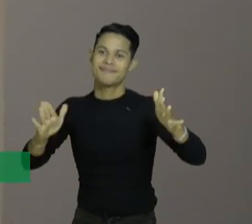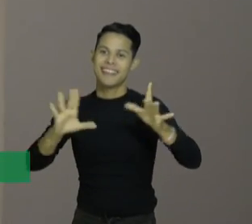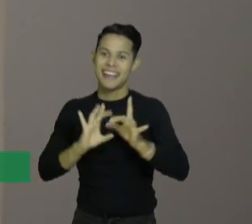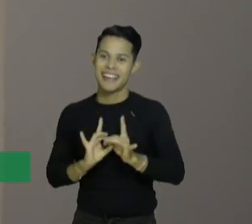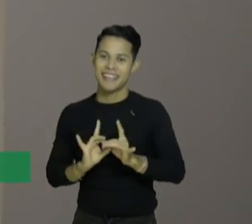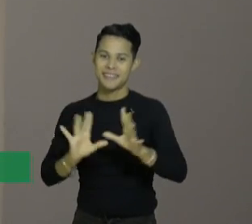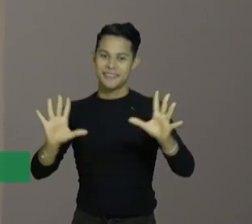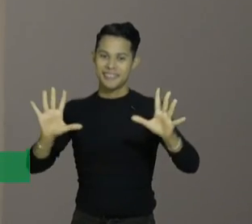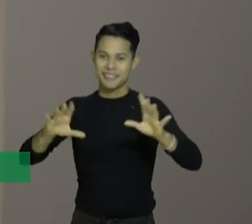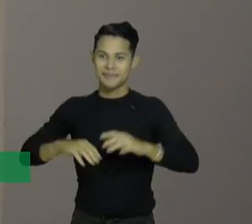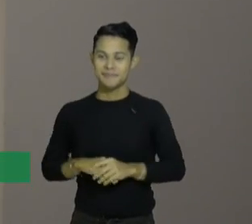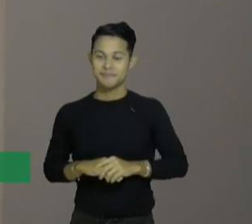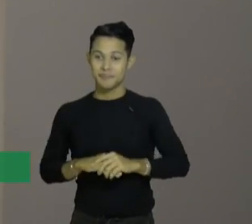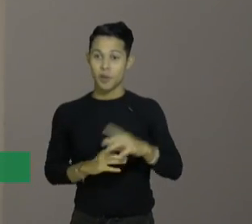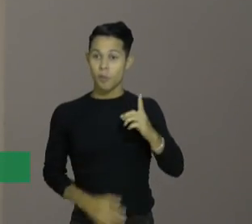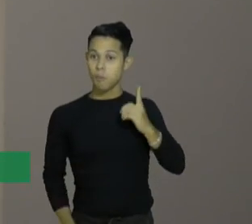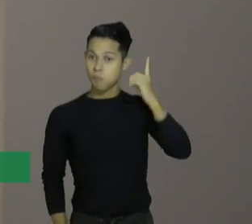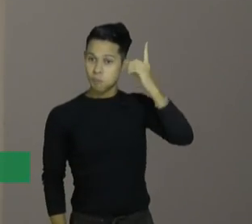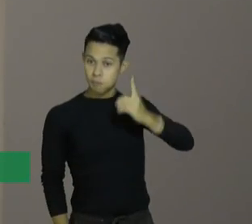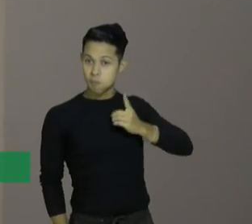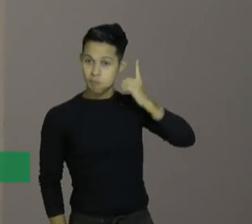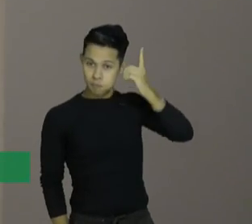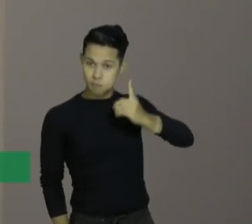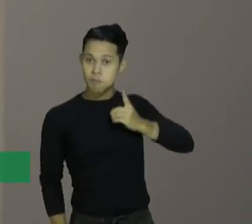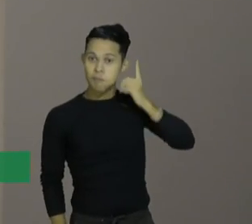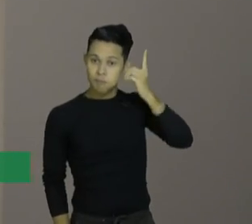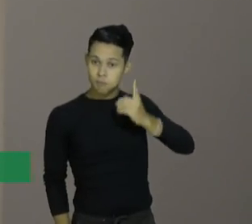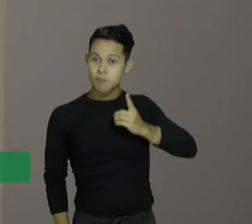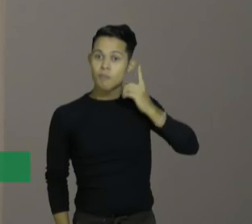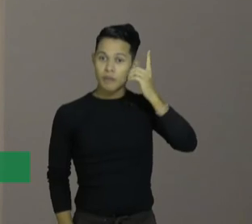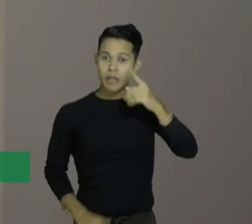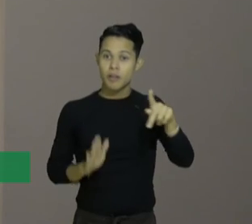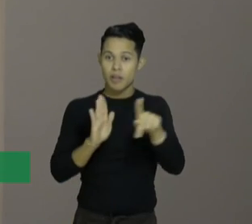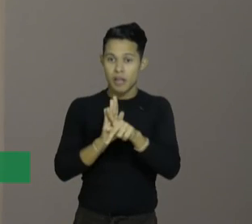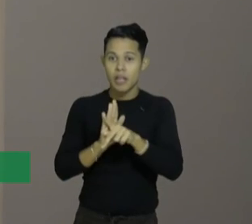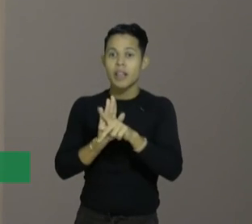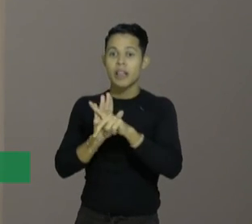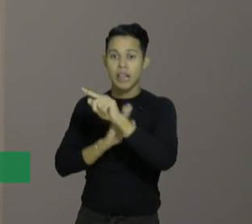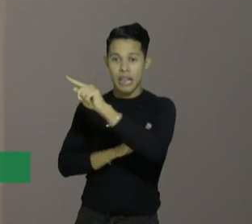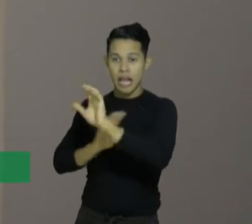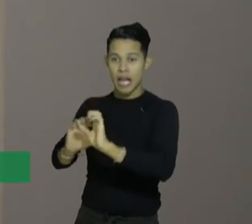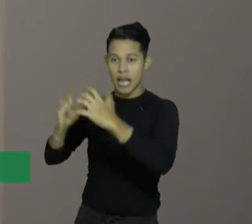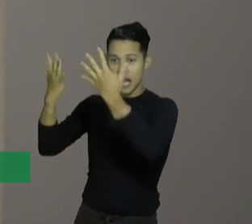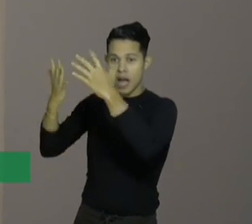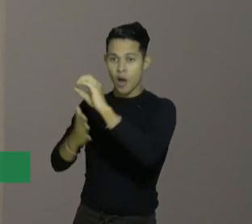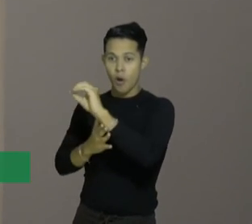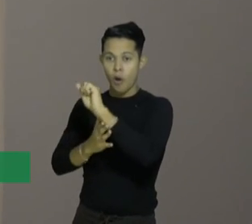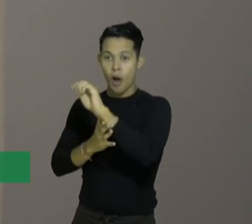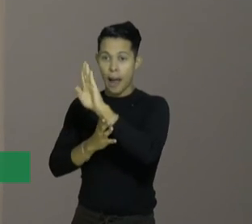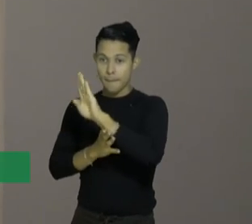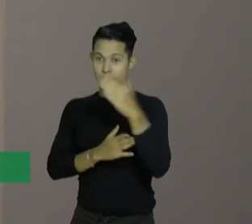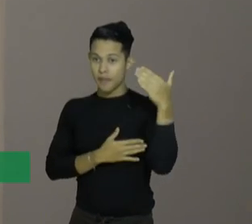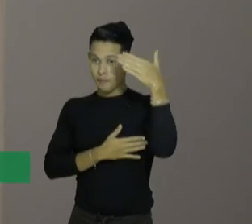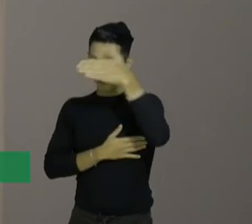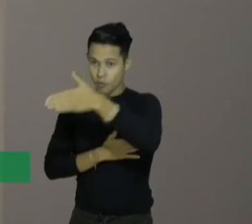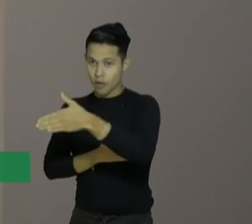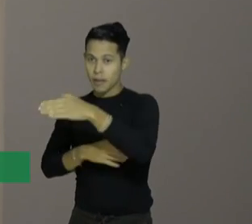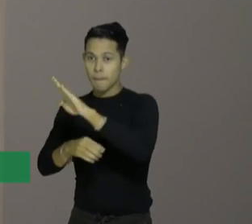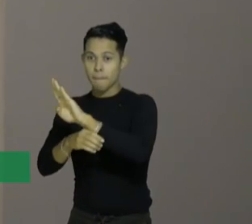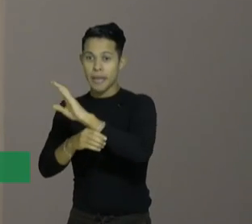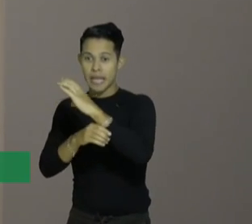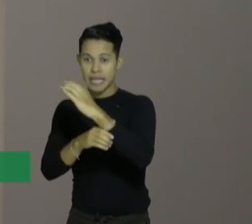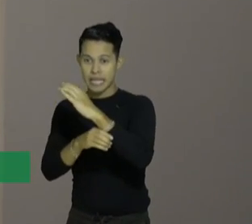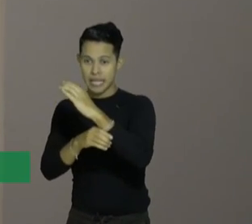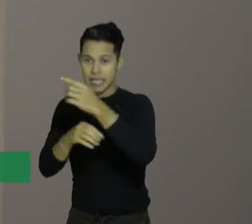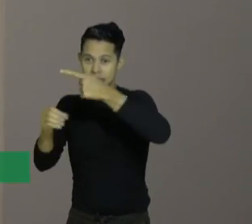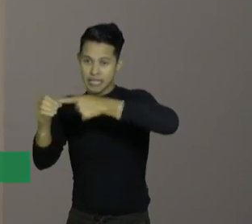ivanes já tinha o evento Estadual da OAB em Bao Camboriu por isso que ele precisou se ausentar